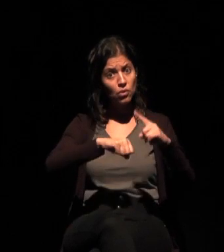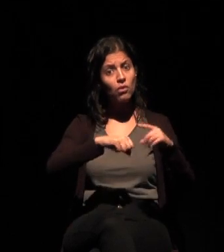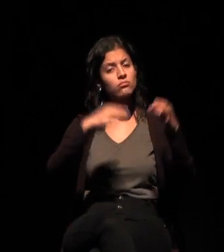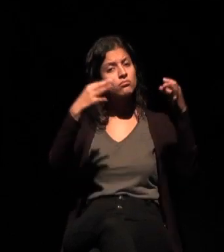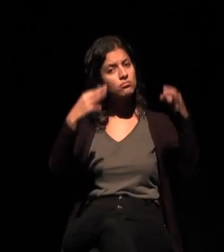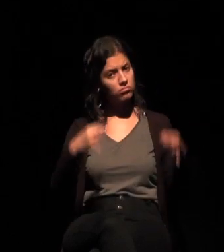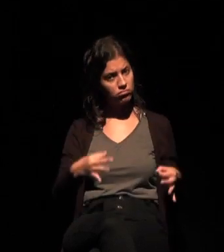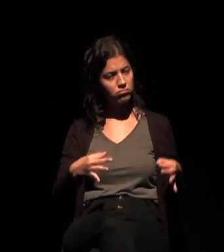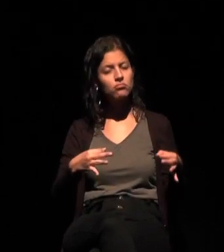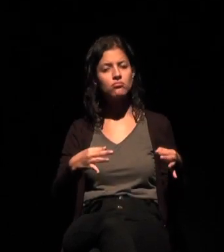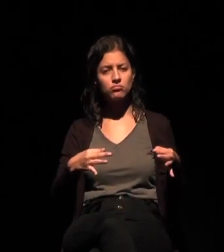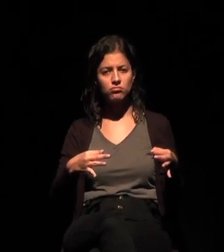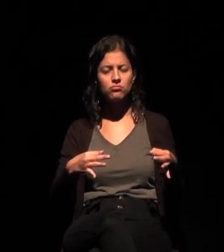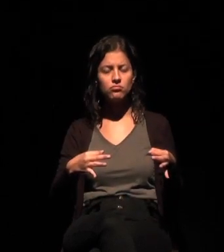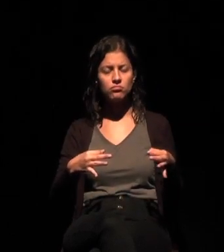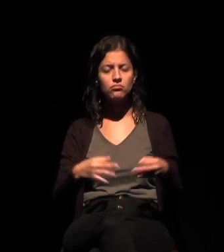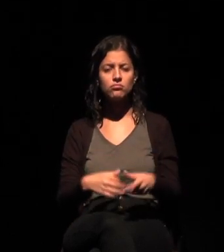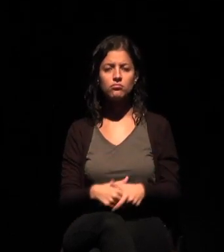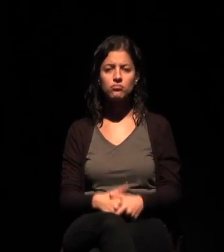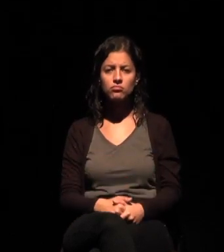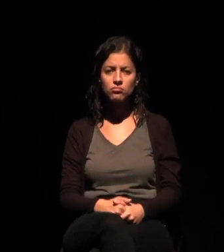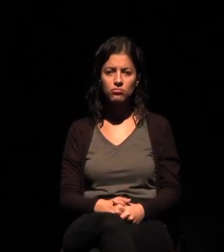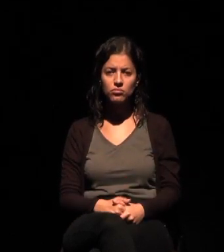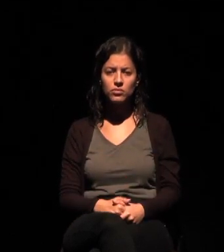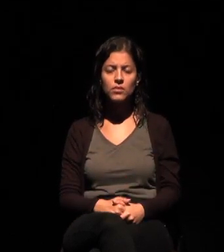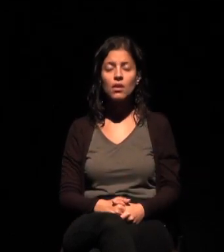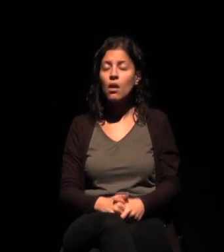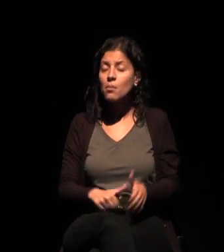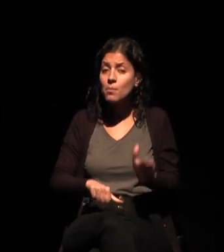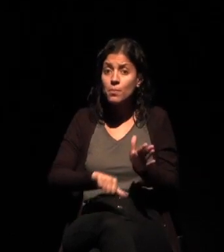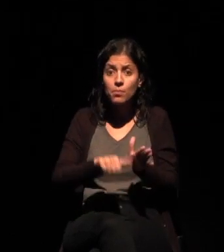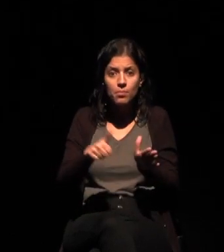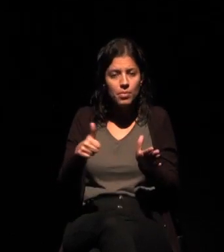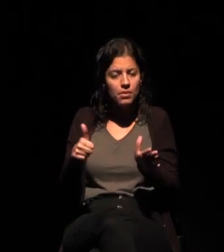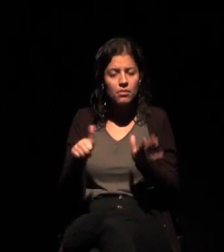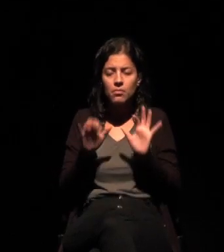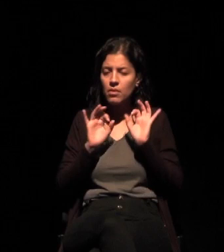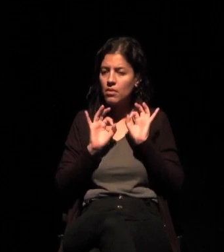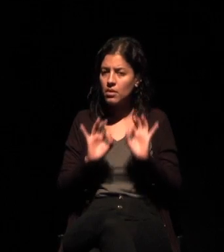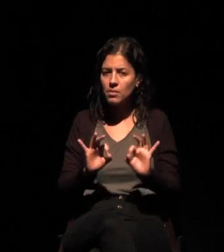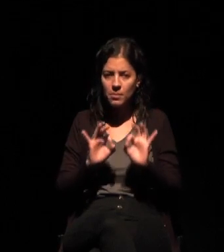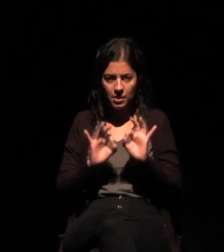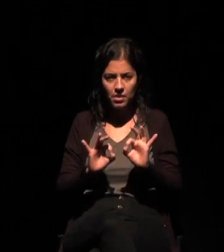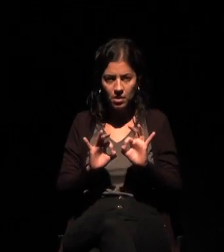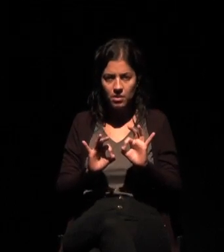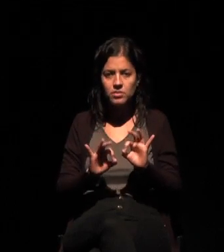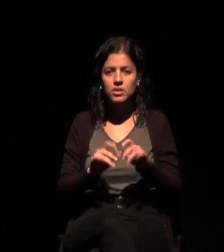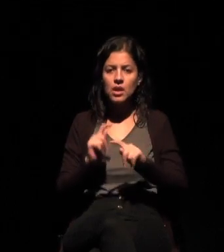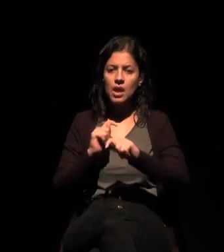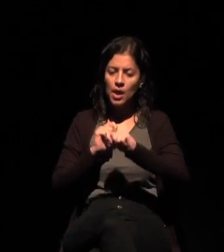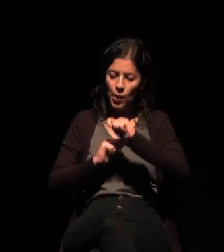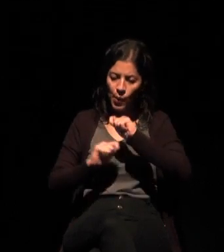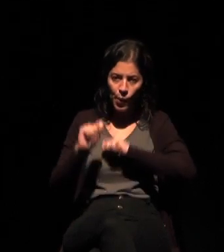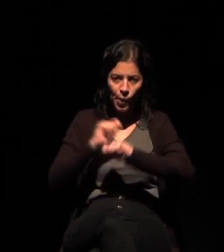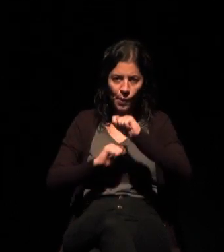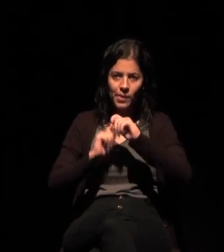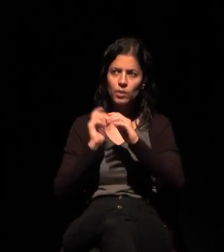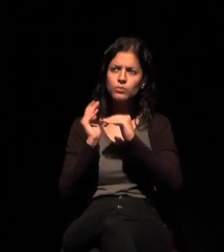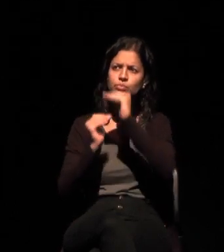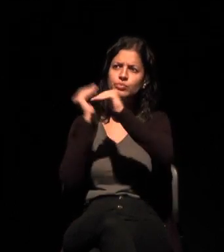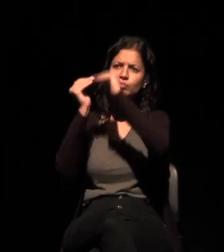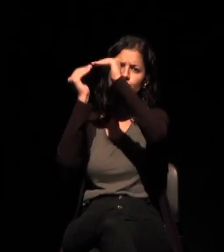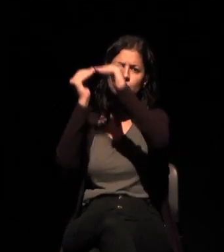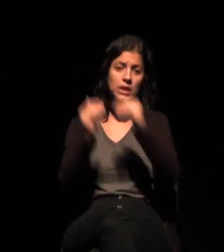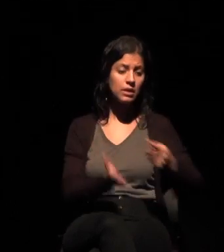isto é que pela primeira vez de facto crescimento econômico desenvolvimento